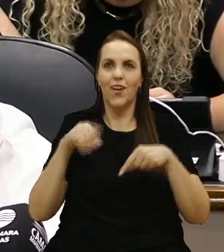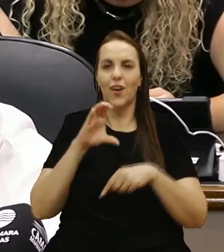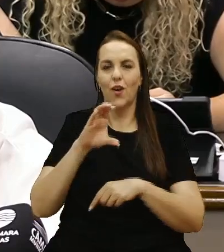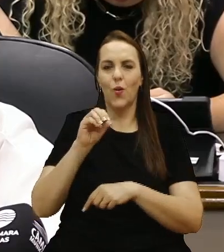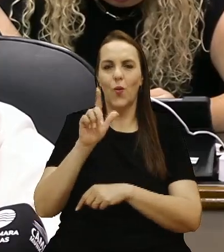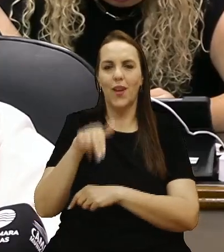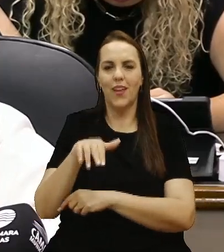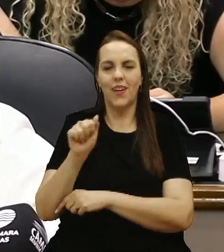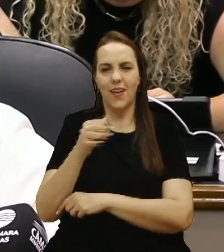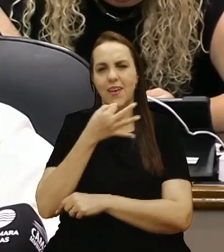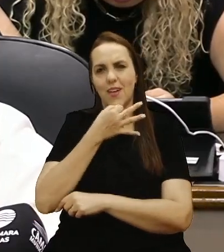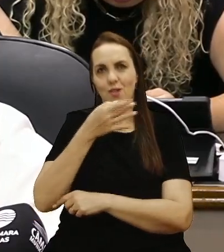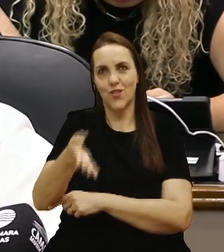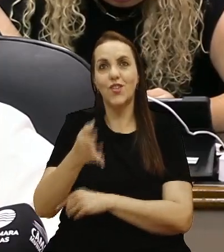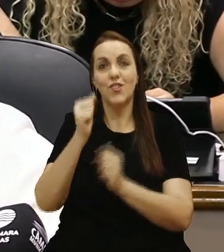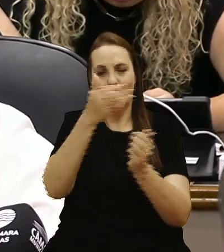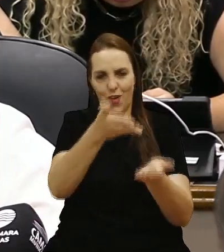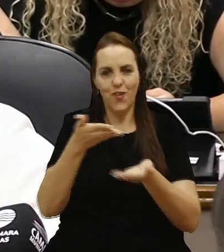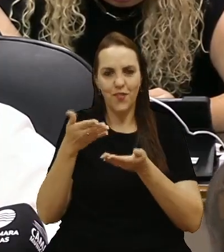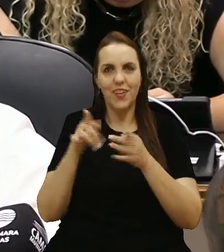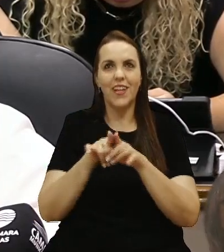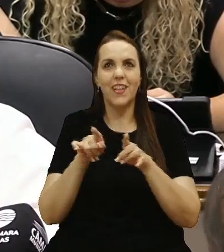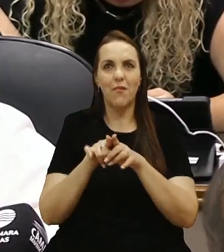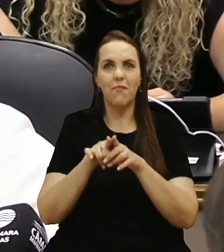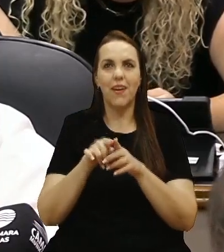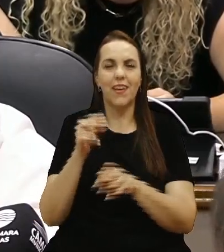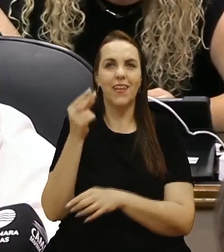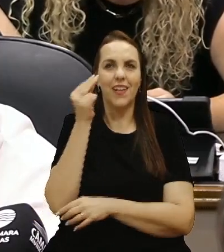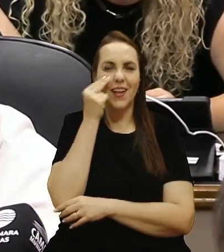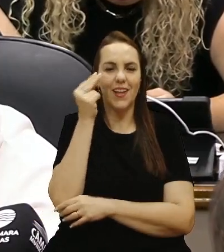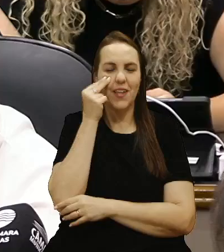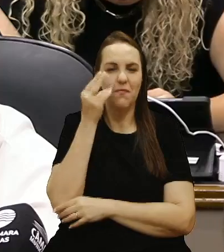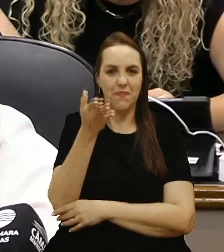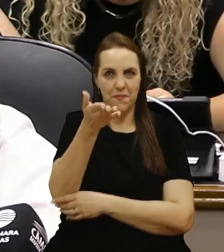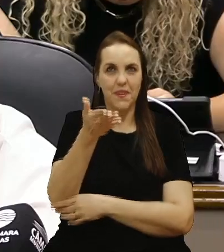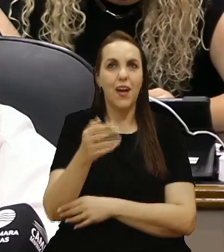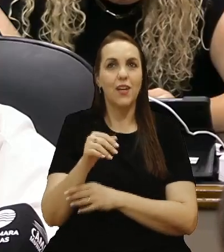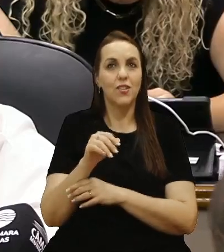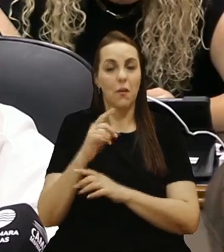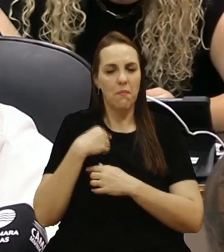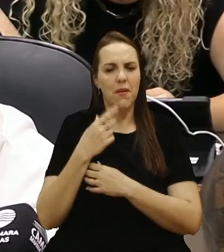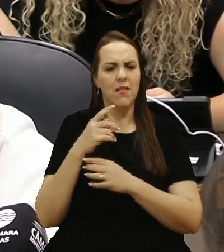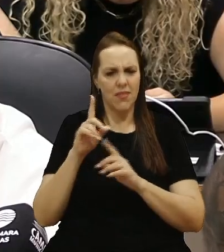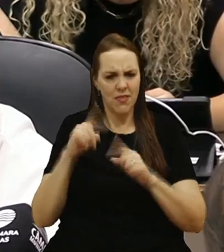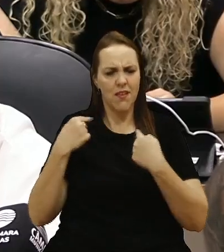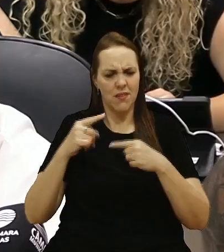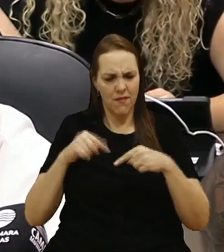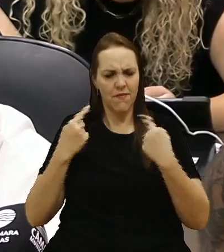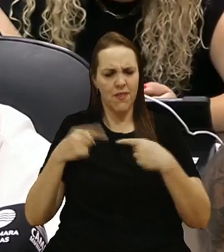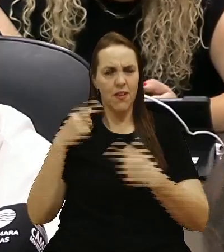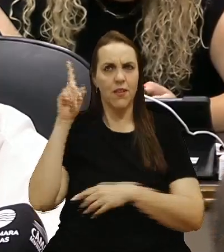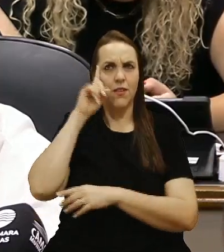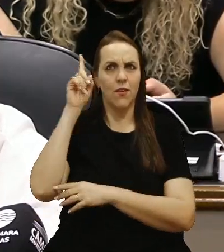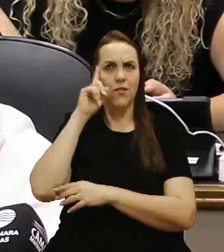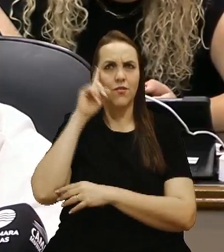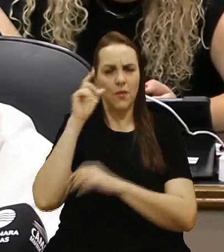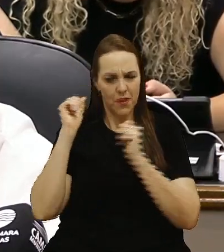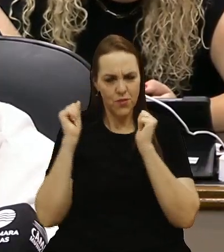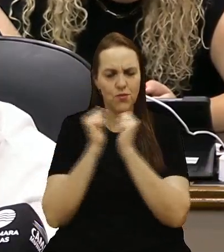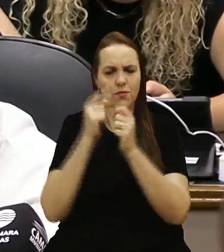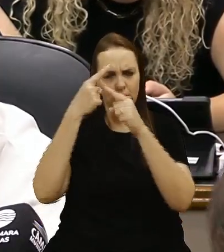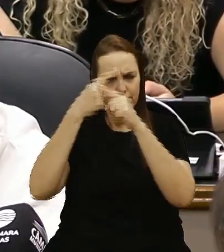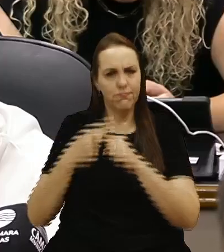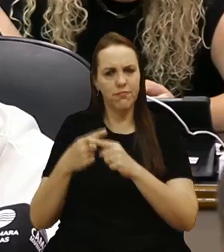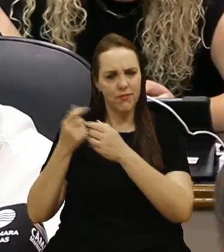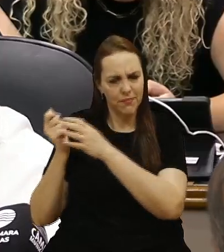como já convidei também o nobre colega Cláudio Libardi ali, que está me desafiando todos os dias aqui nessa casa para jogar uma partida de beach tênis.